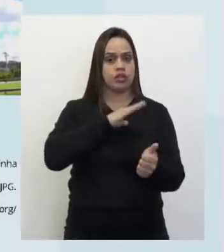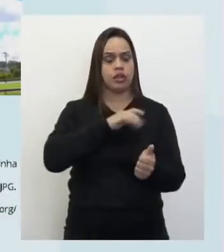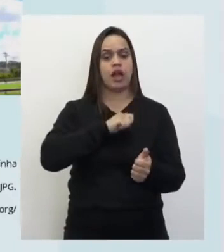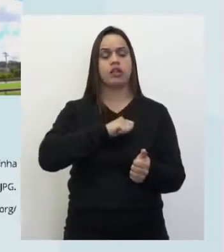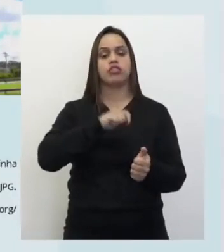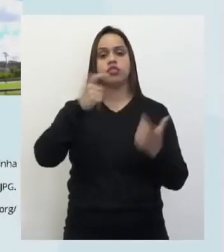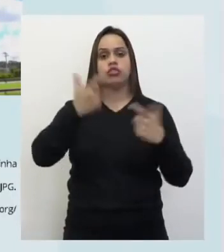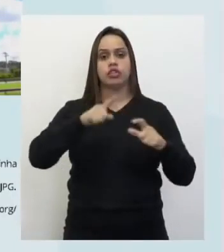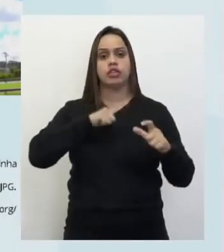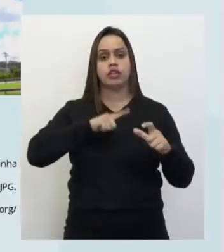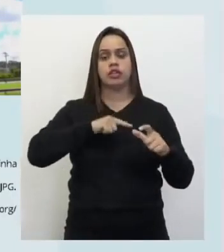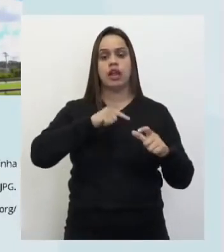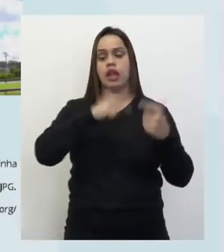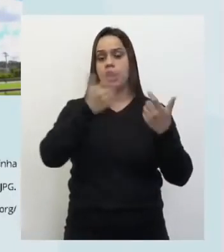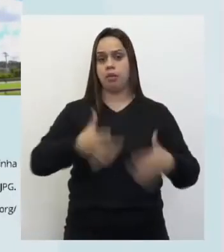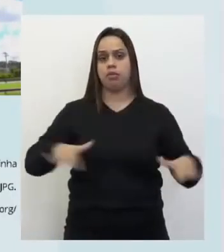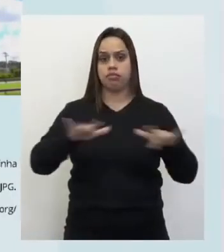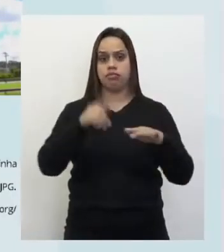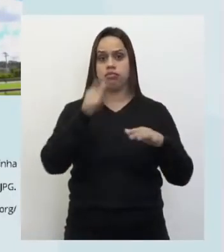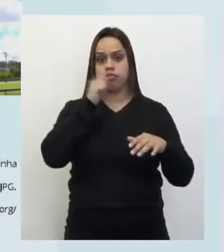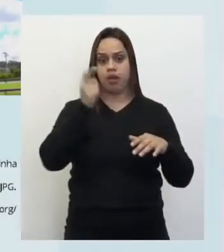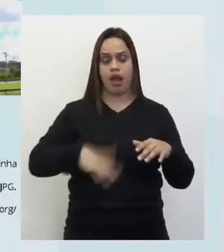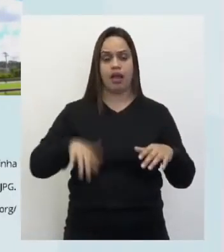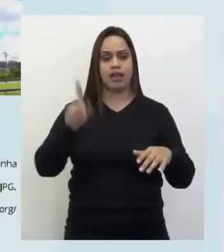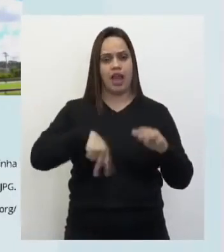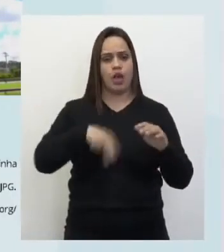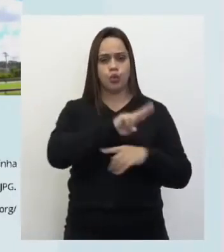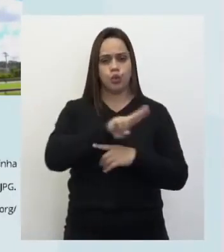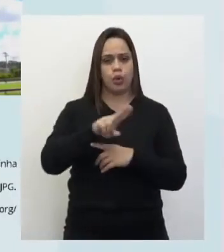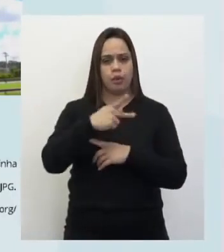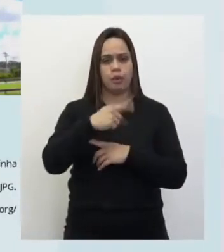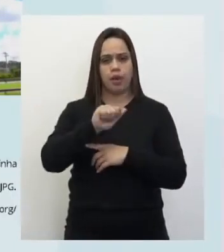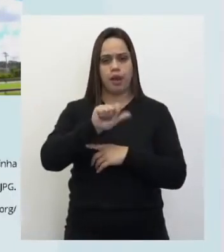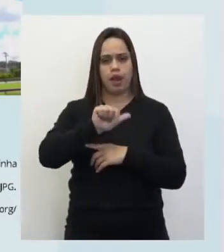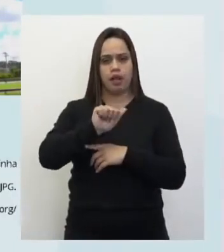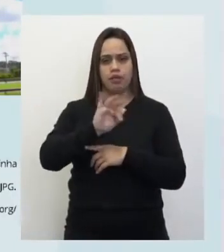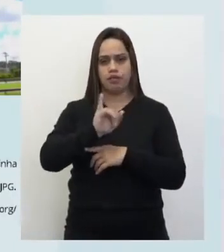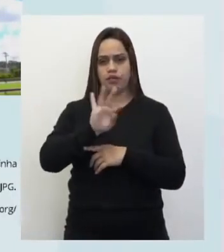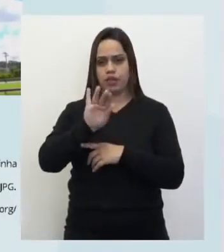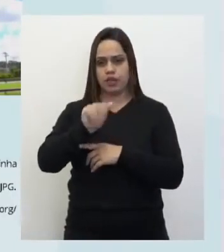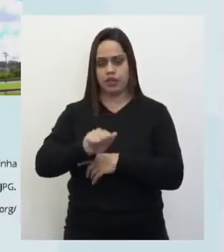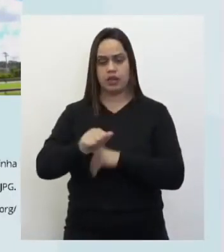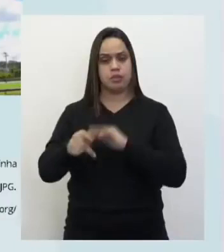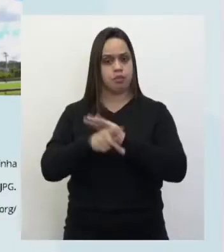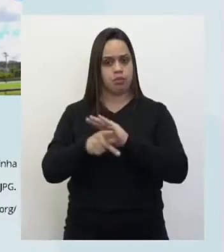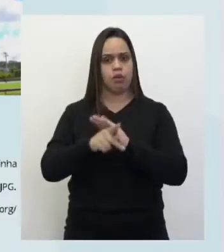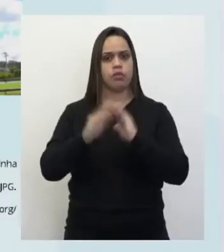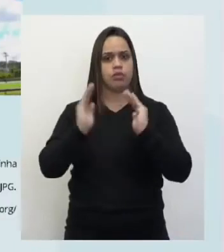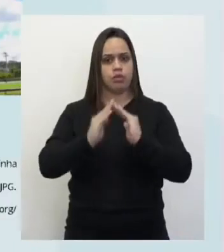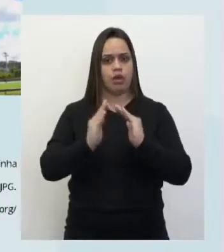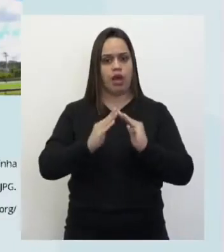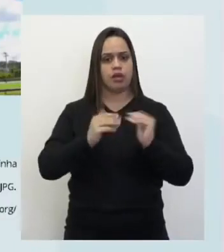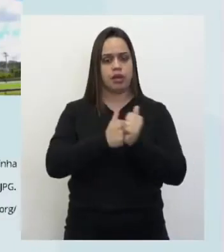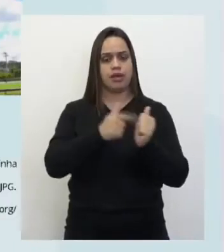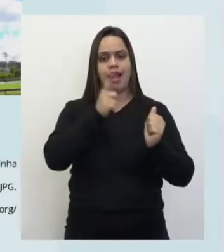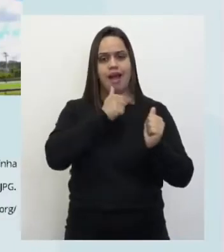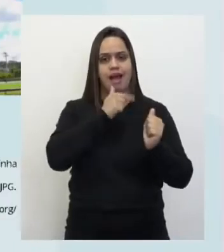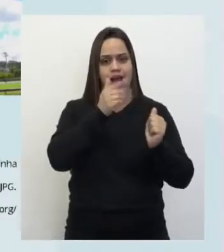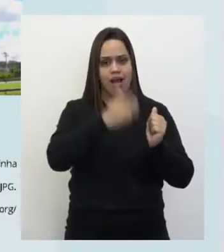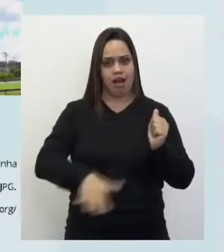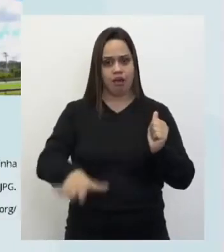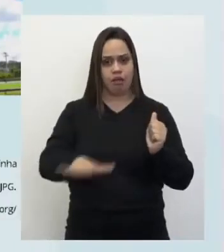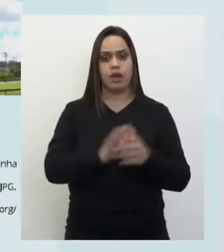habitação que são conhecidas como as palafitas. E a terceira imagem é da cidade de São Paulo, né, da